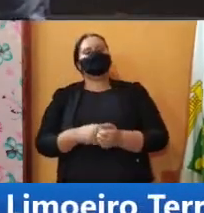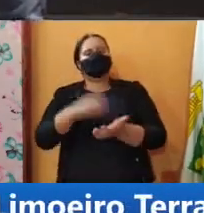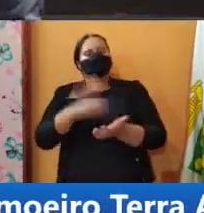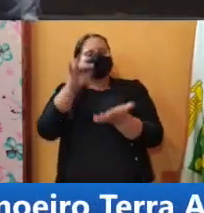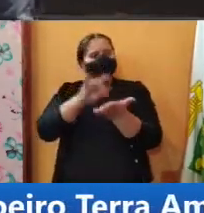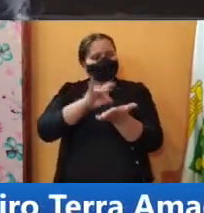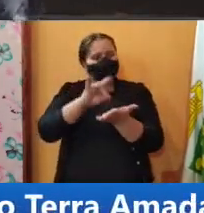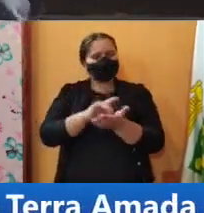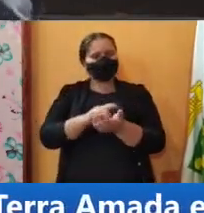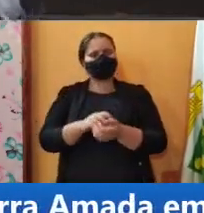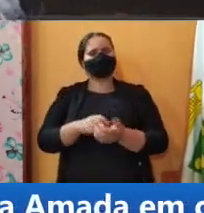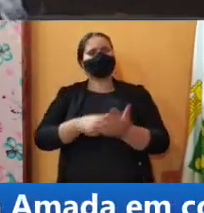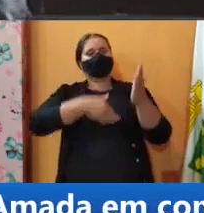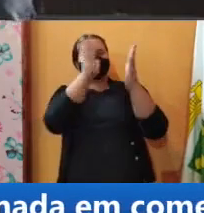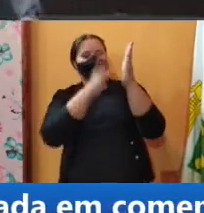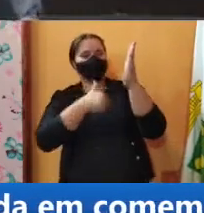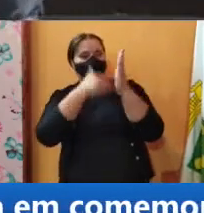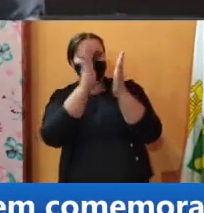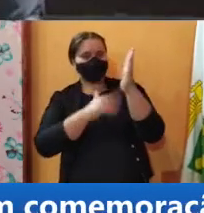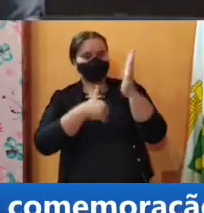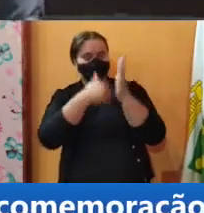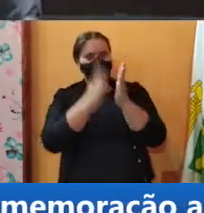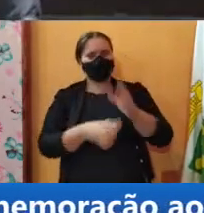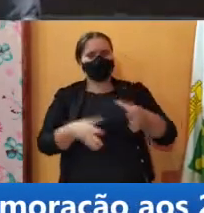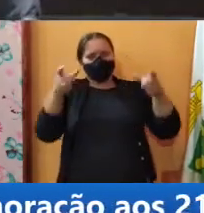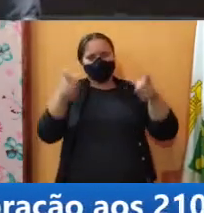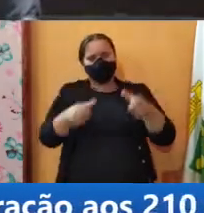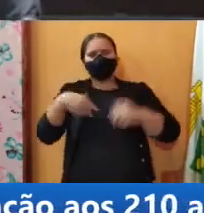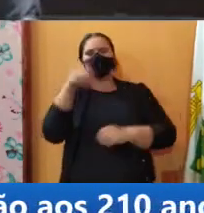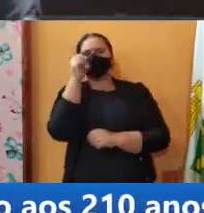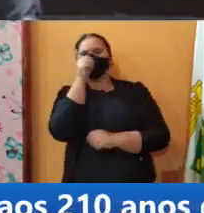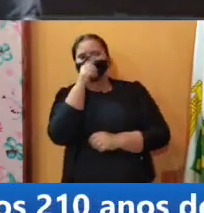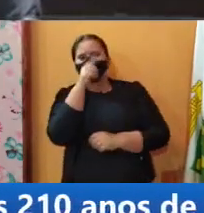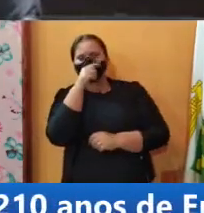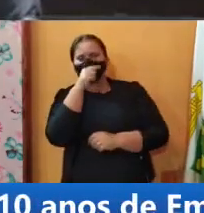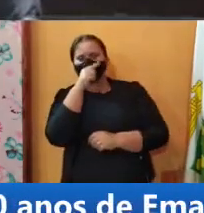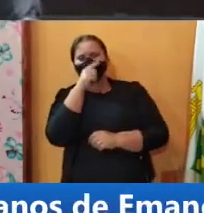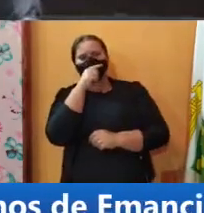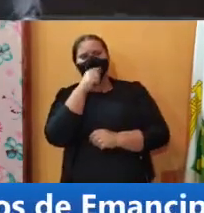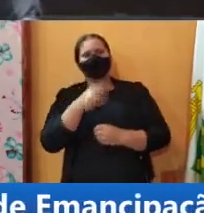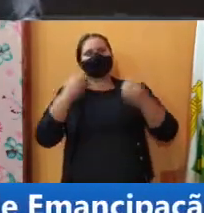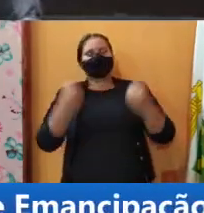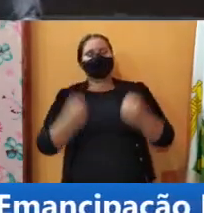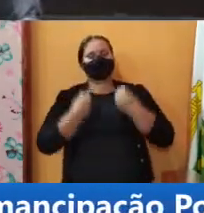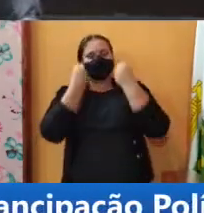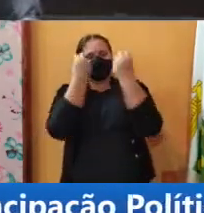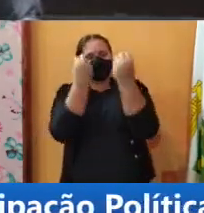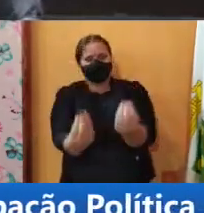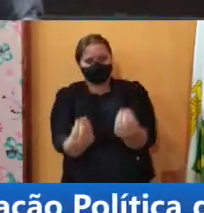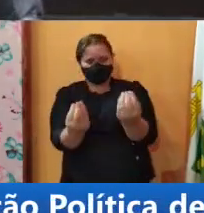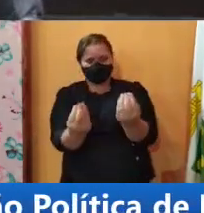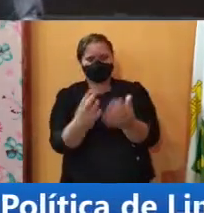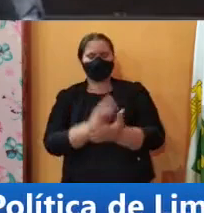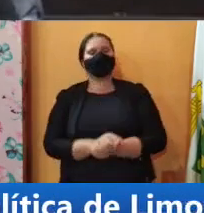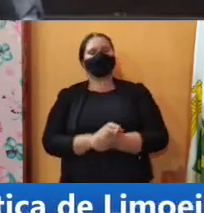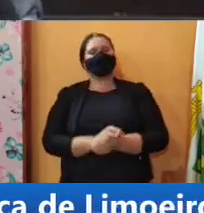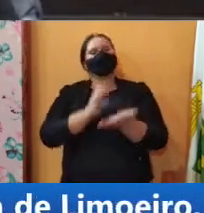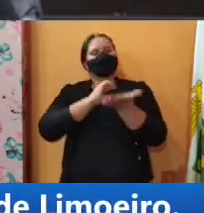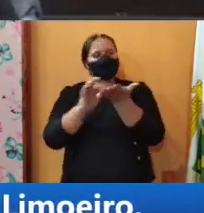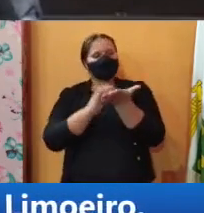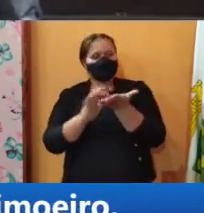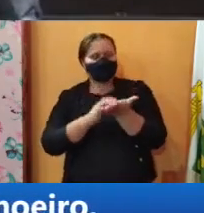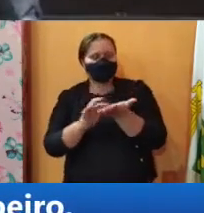arte que eu pintei, o filtro em barro cerâmico ali, eu vou doar à Secretaria de Cultura, né, para